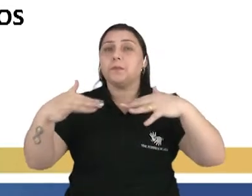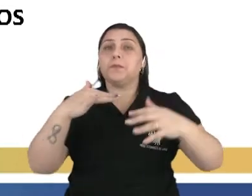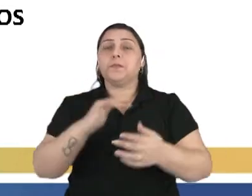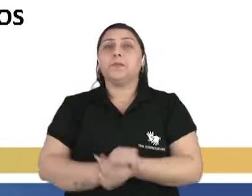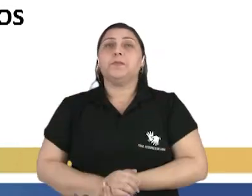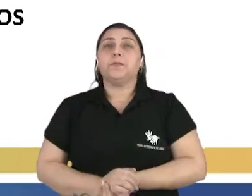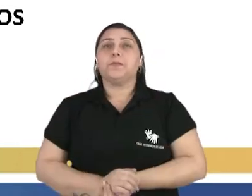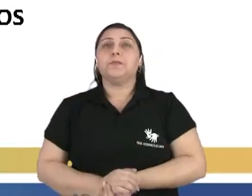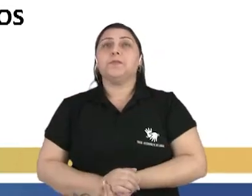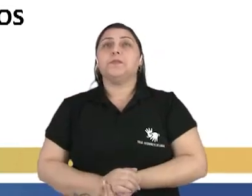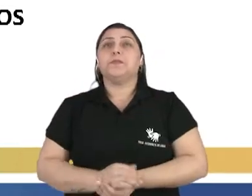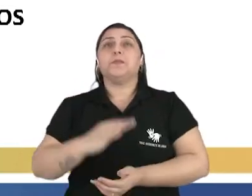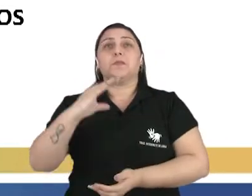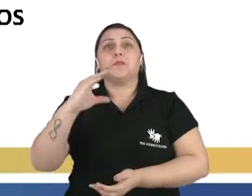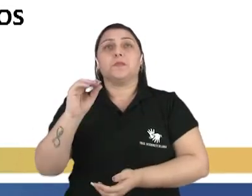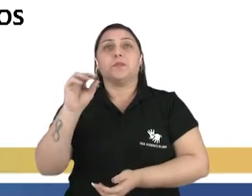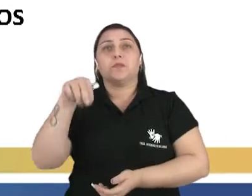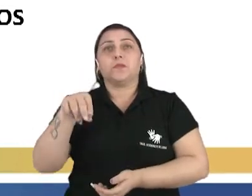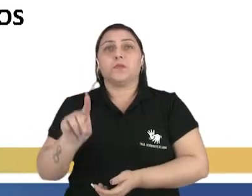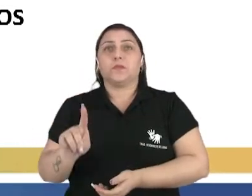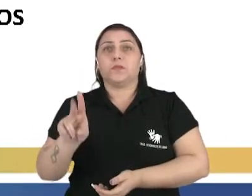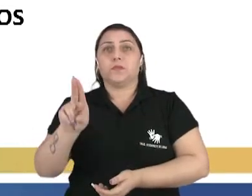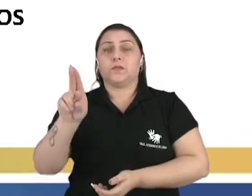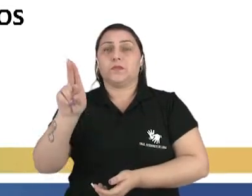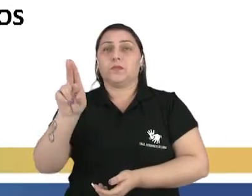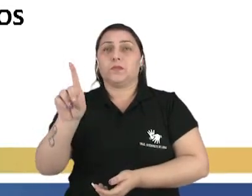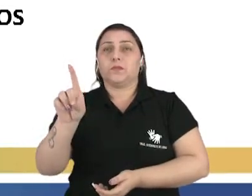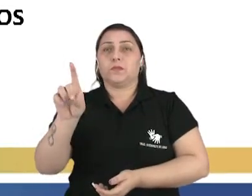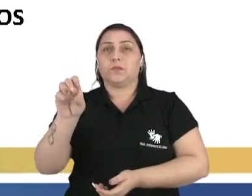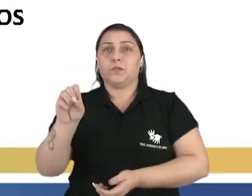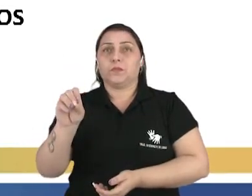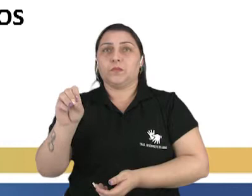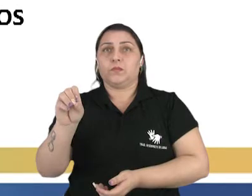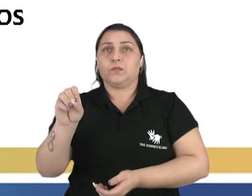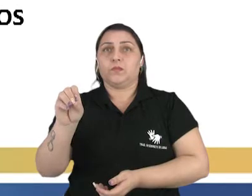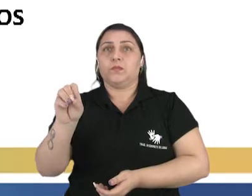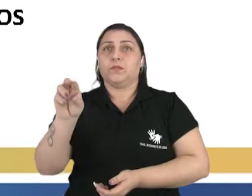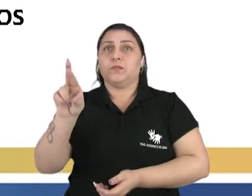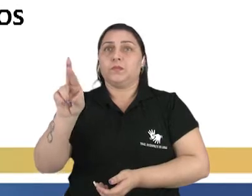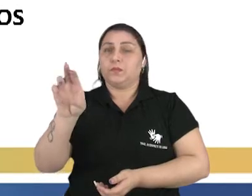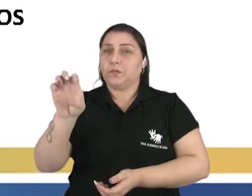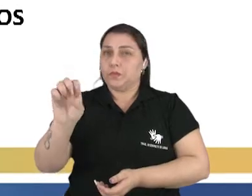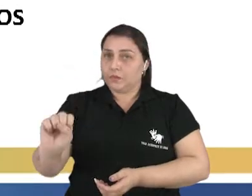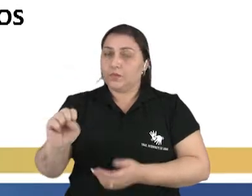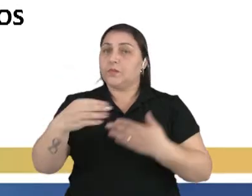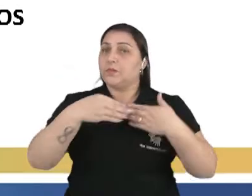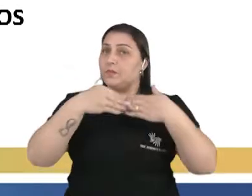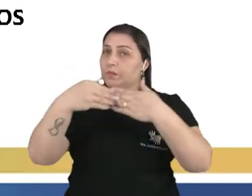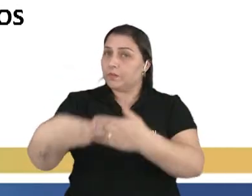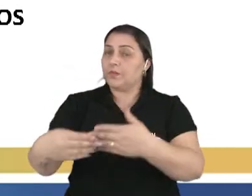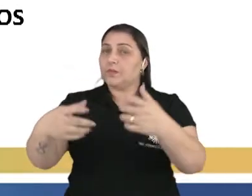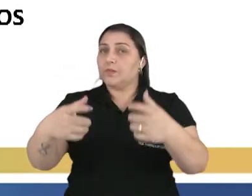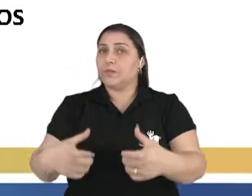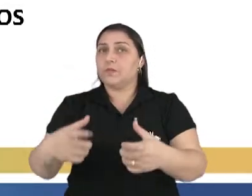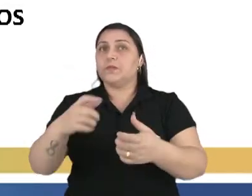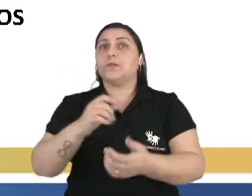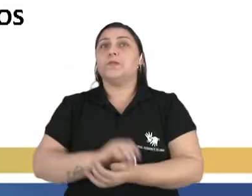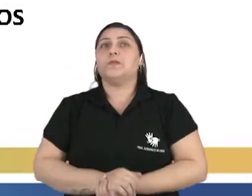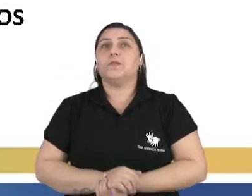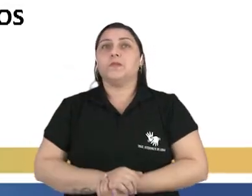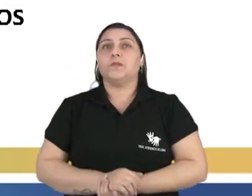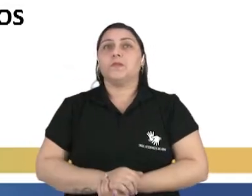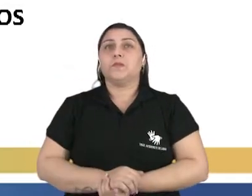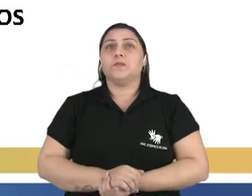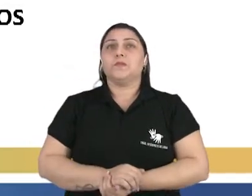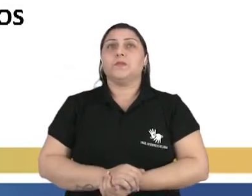de condutores. Olha só a analogia, as cargas já vão ser conduzidas a um lugar através de condutores,